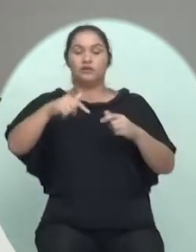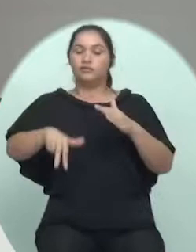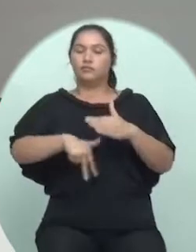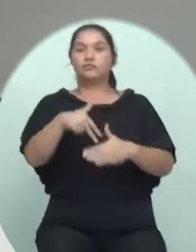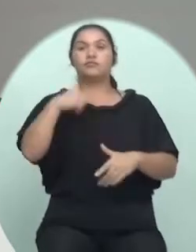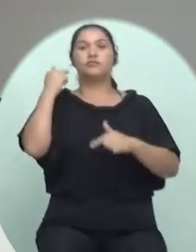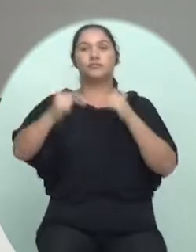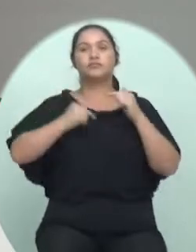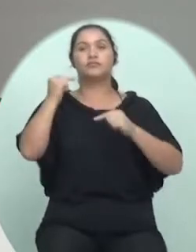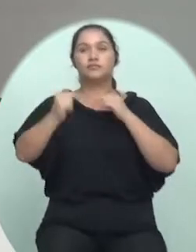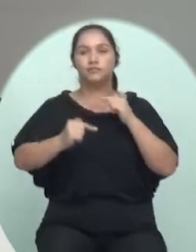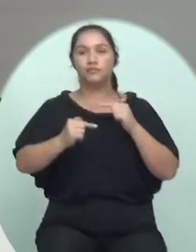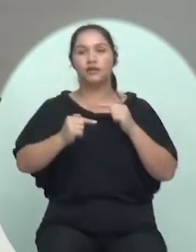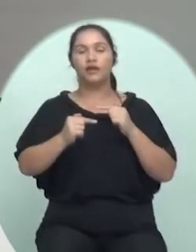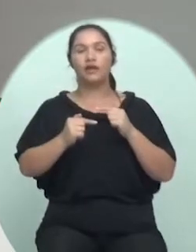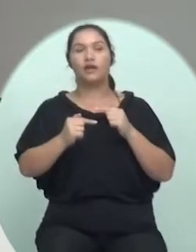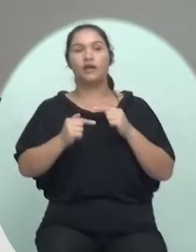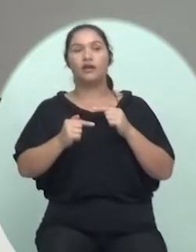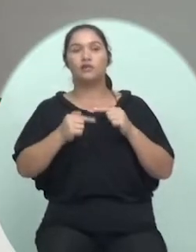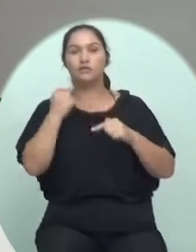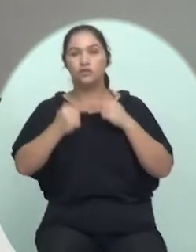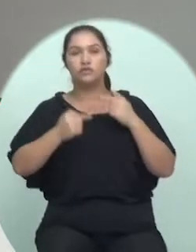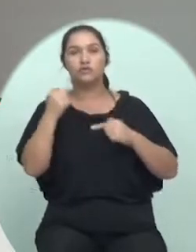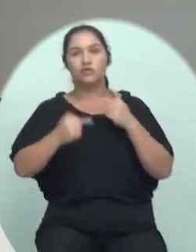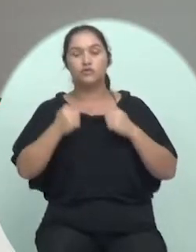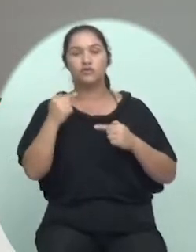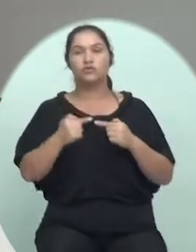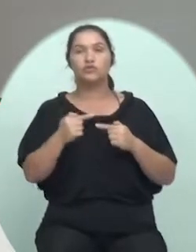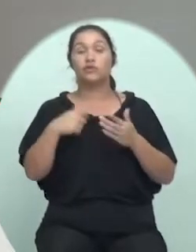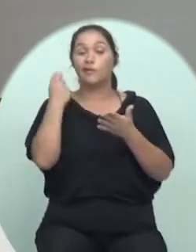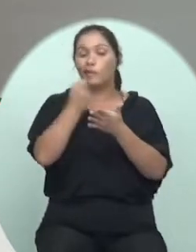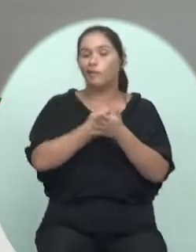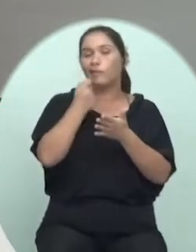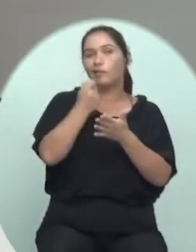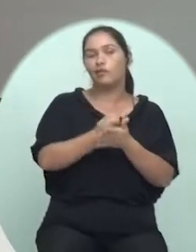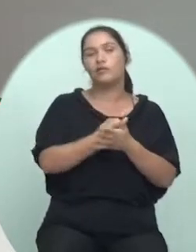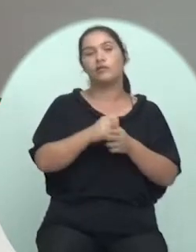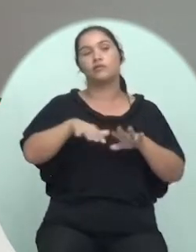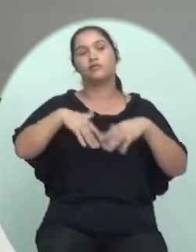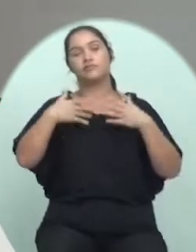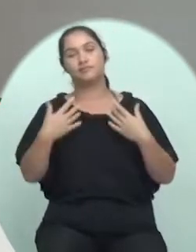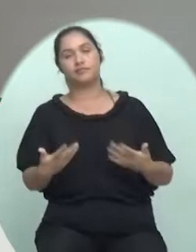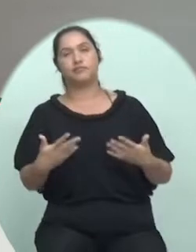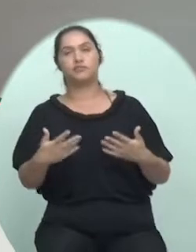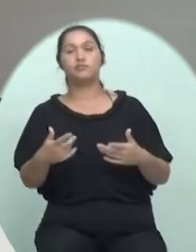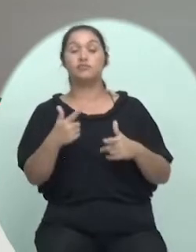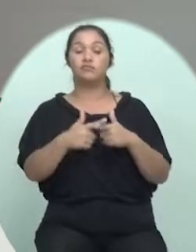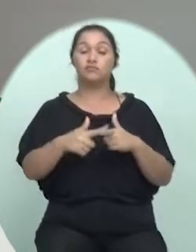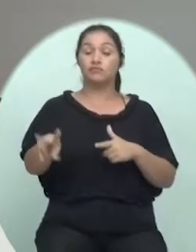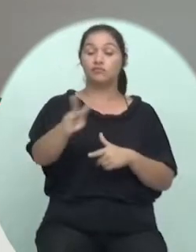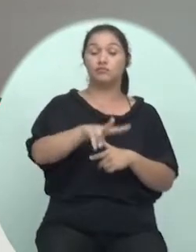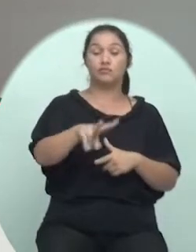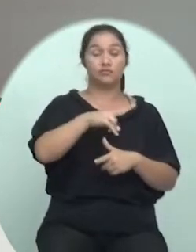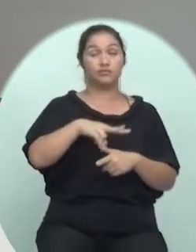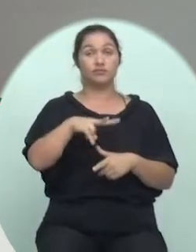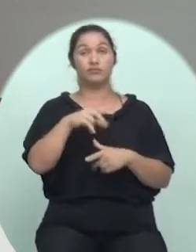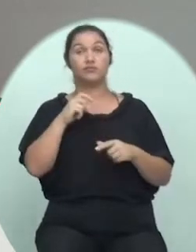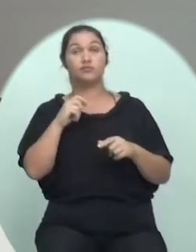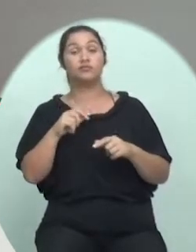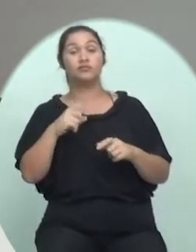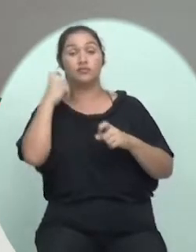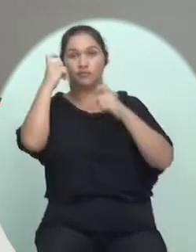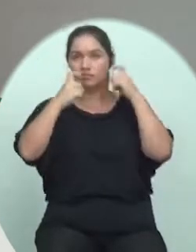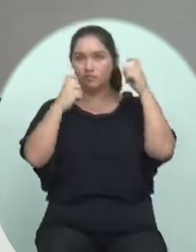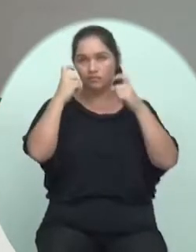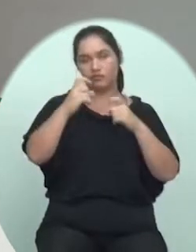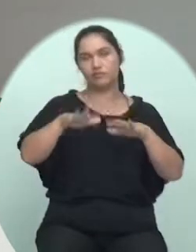não só eu, todos os vereadores, comissão de saúde, todos os vereadores preocupados com essa situação. Então,